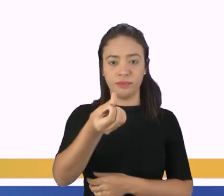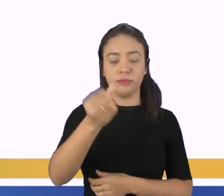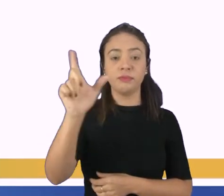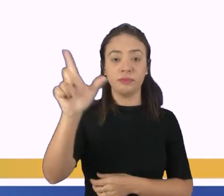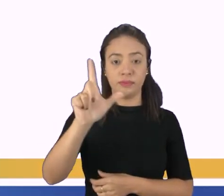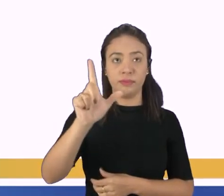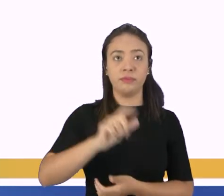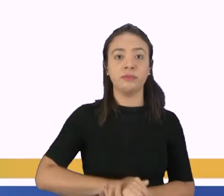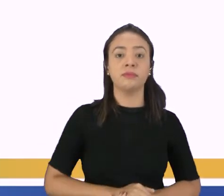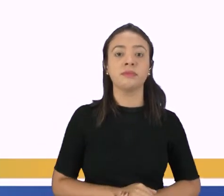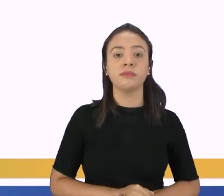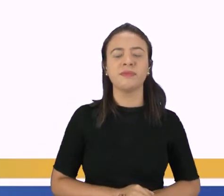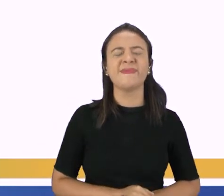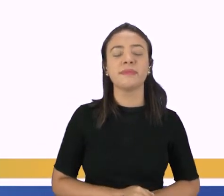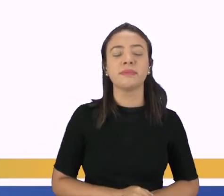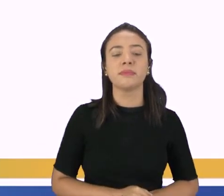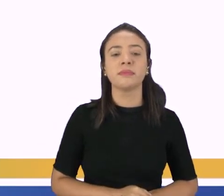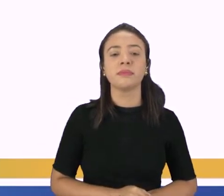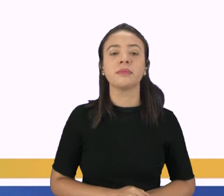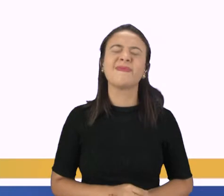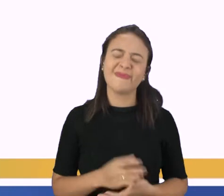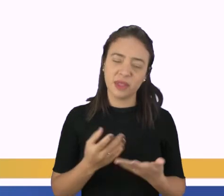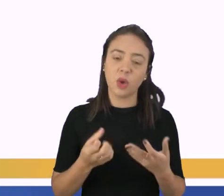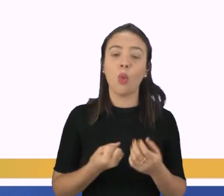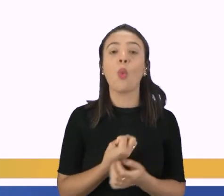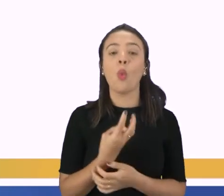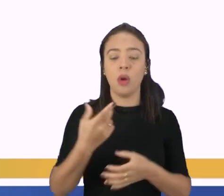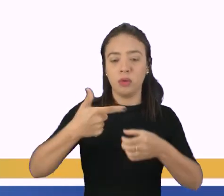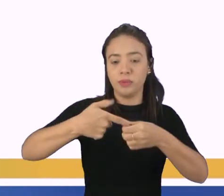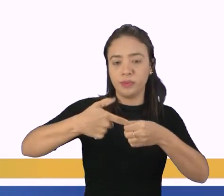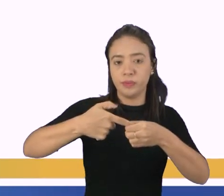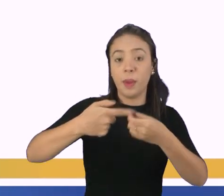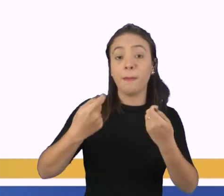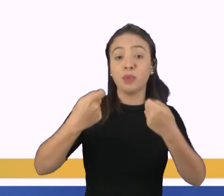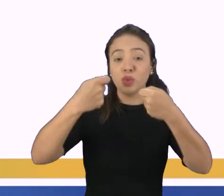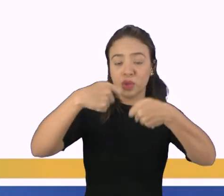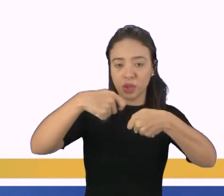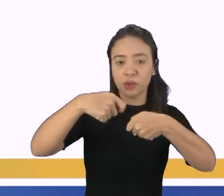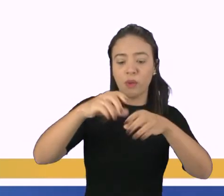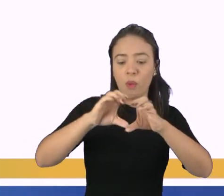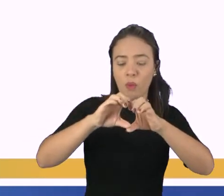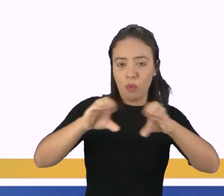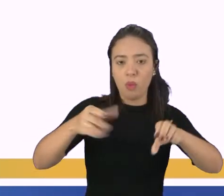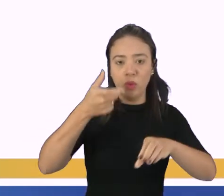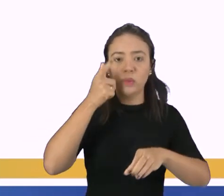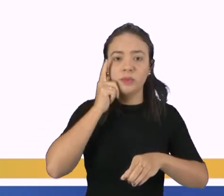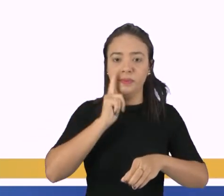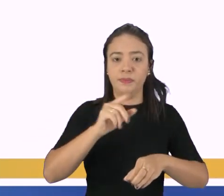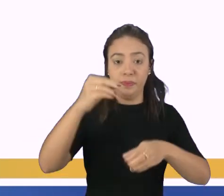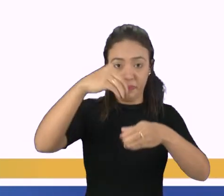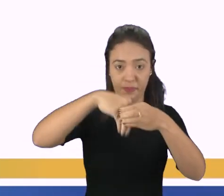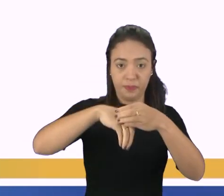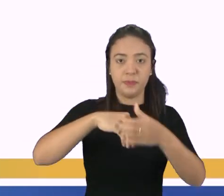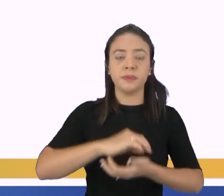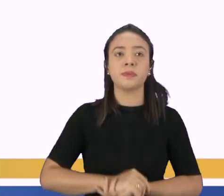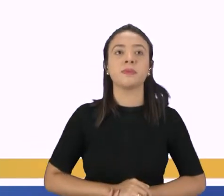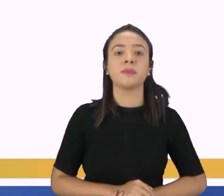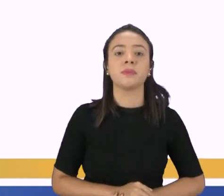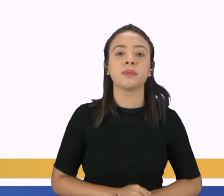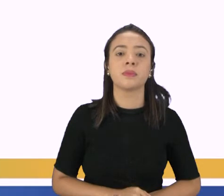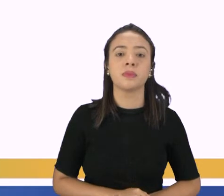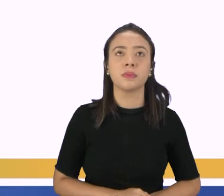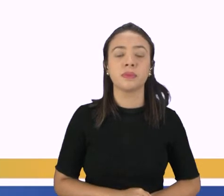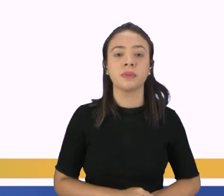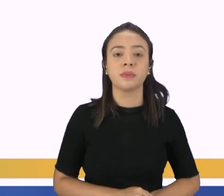282,6 litros. Essa é a quantidade de combustível máxima que esse tanque pode ser preenchido, ok? Com o